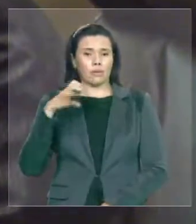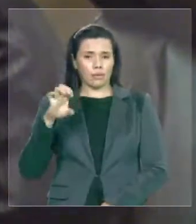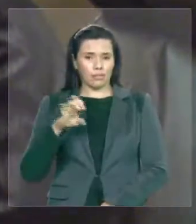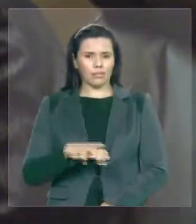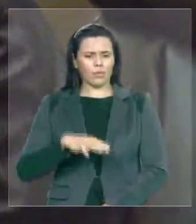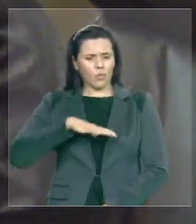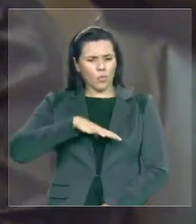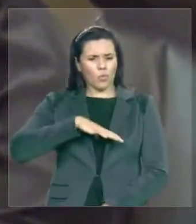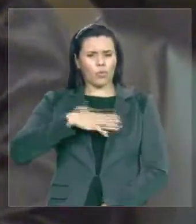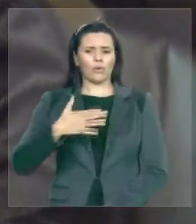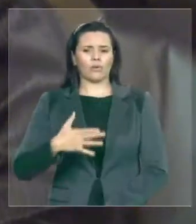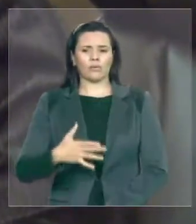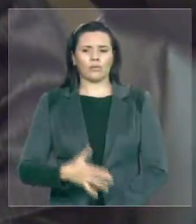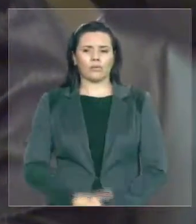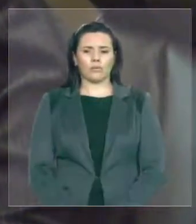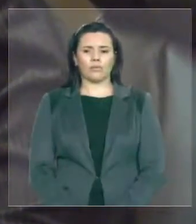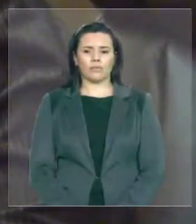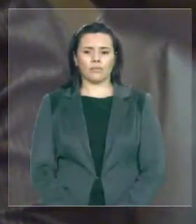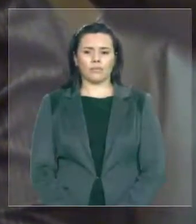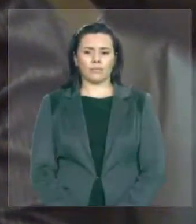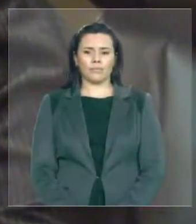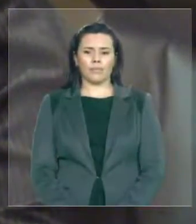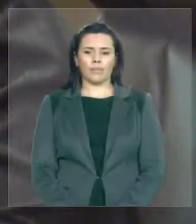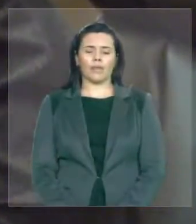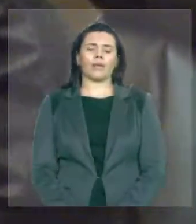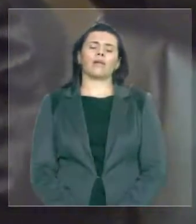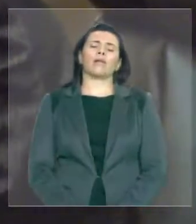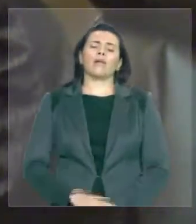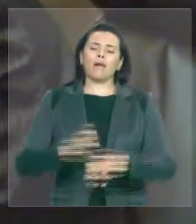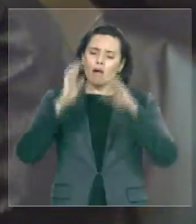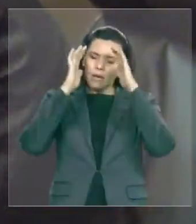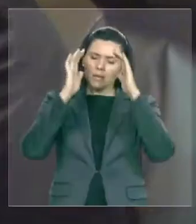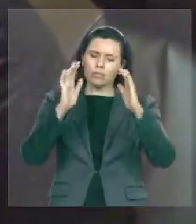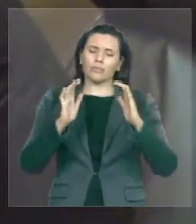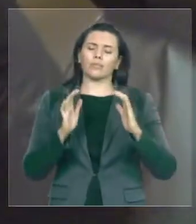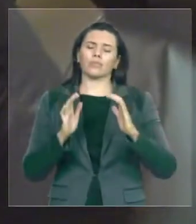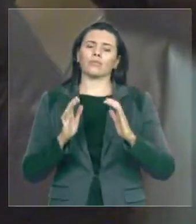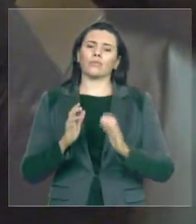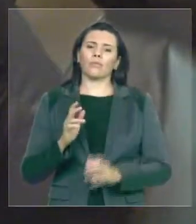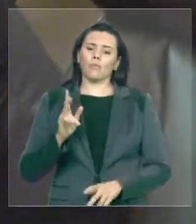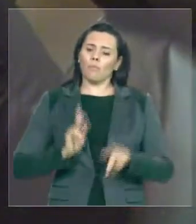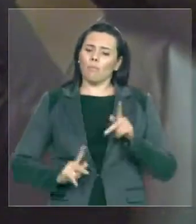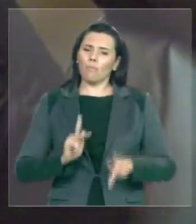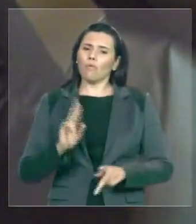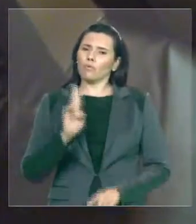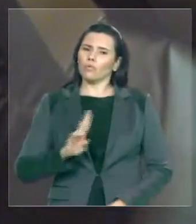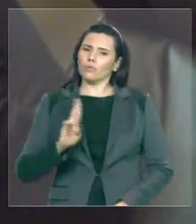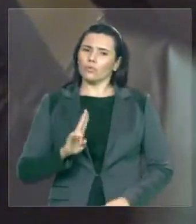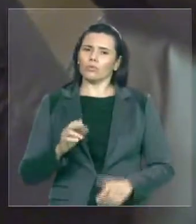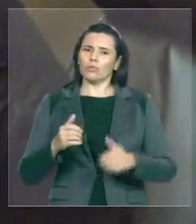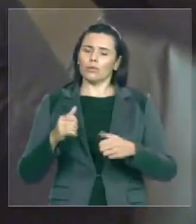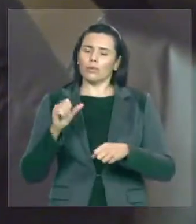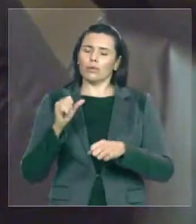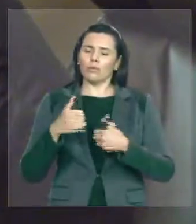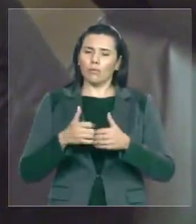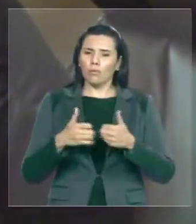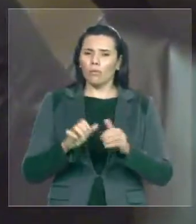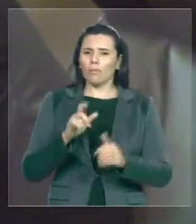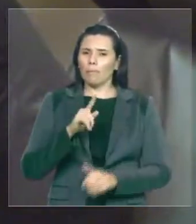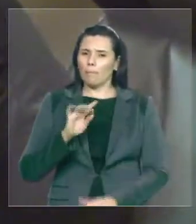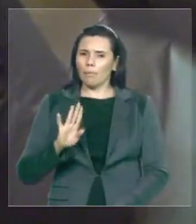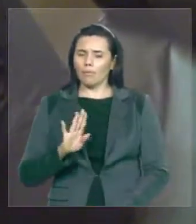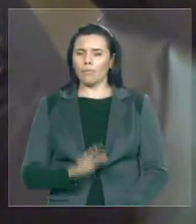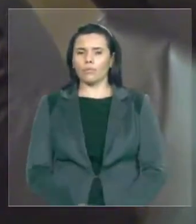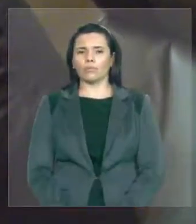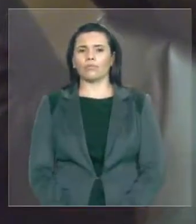forma muito respeitosa com os usuários de transporte público, vai abrir esse processo amanhã. E eu